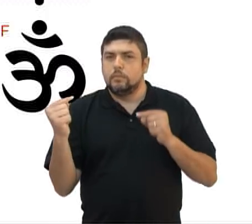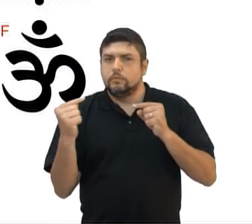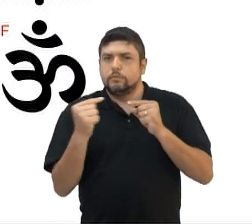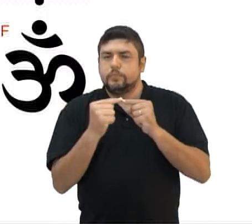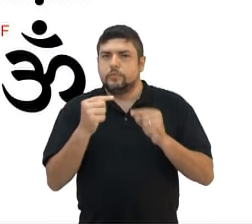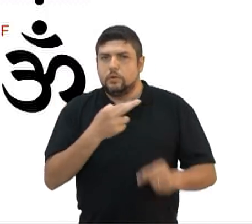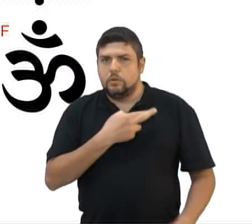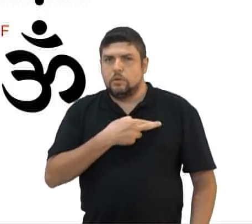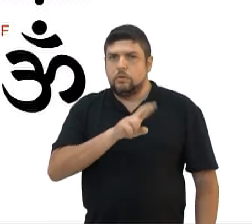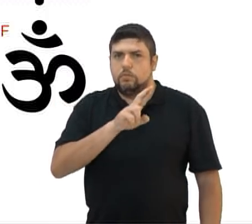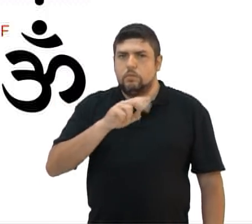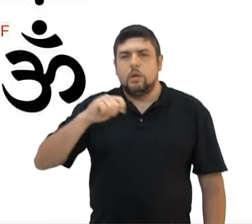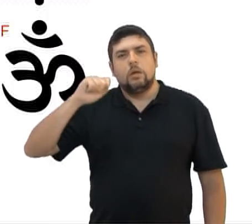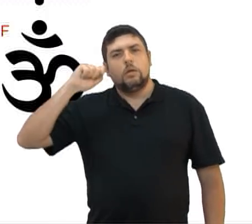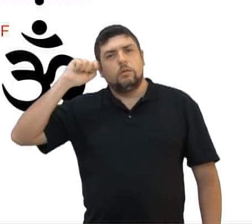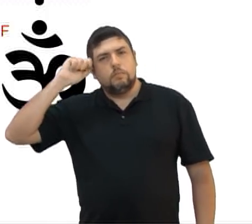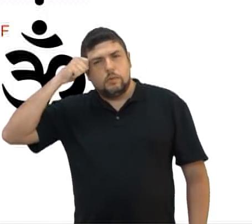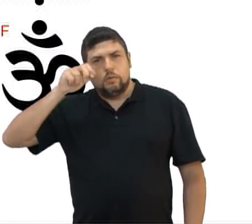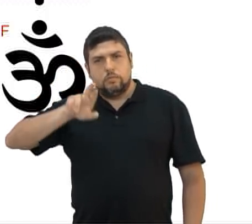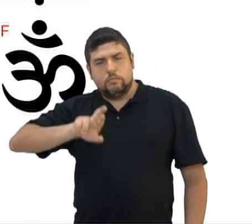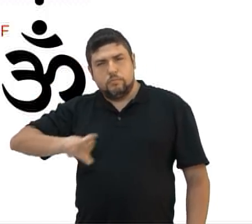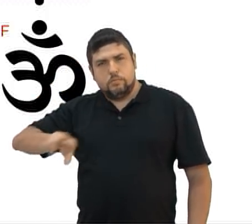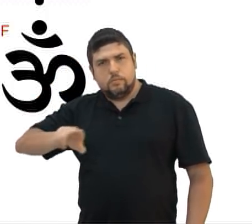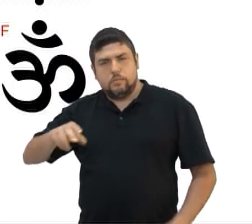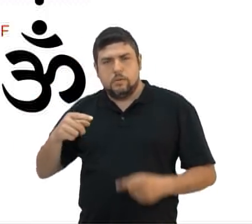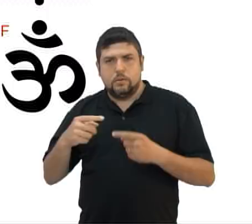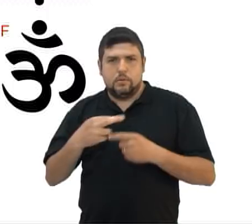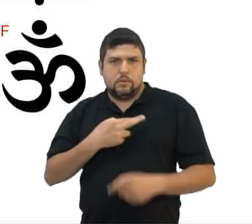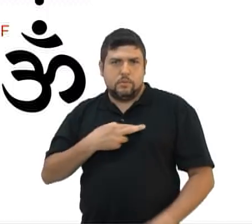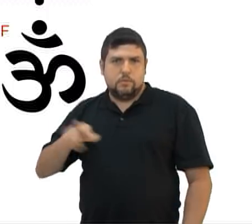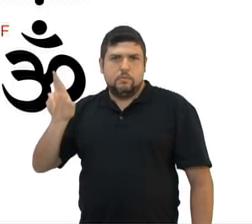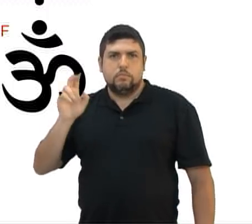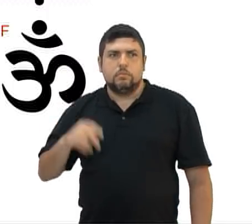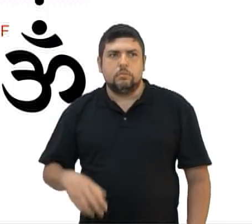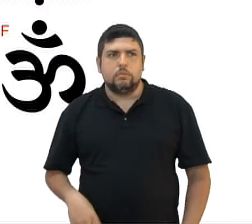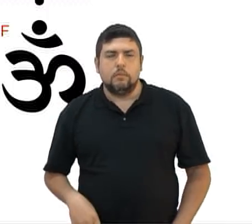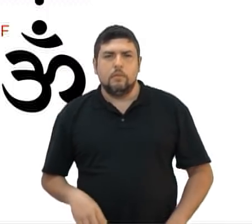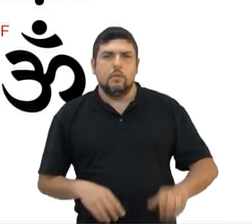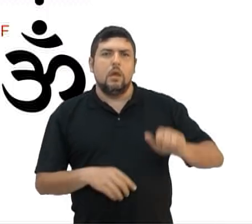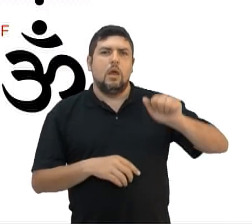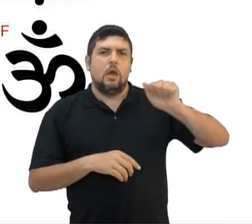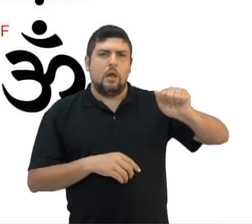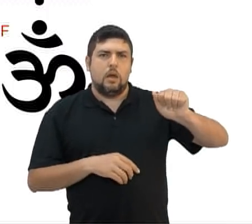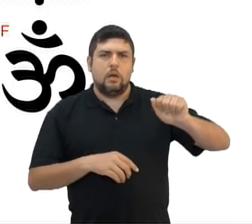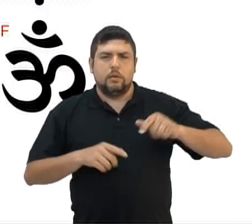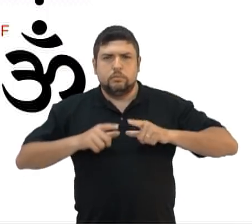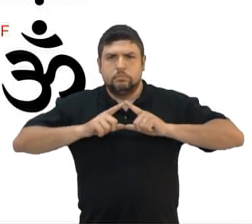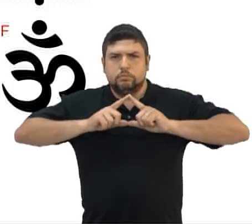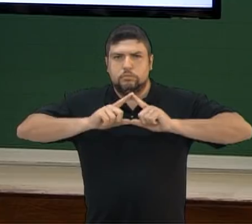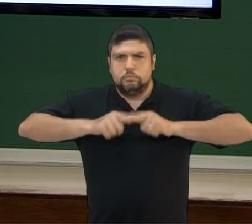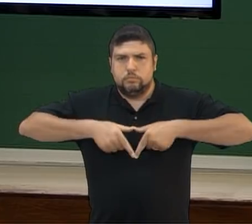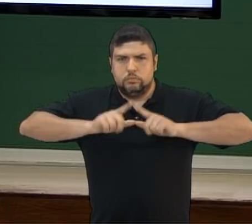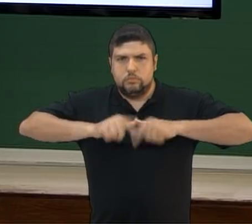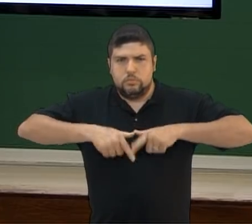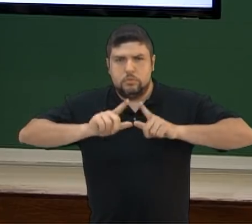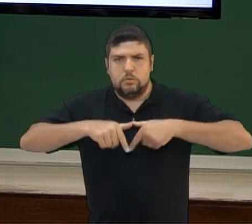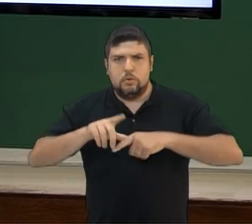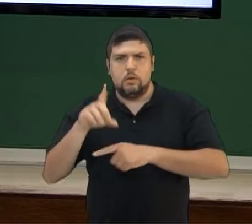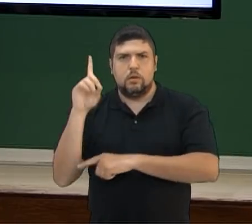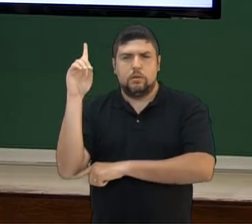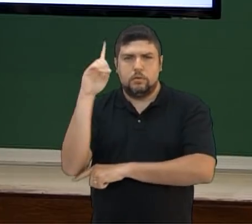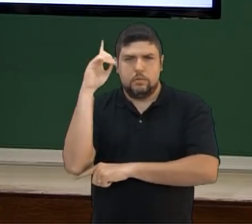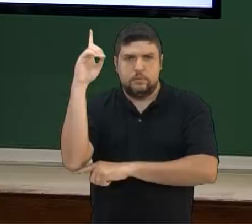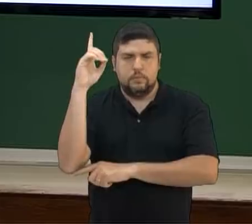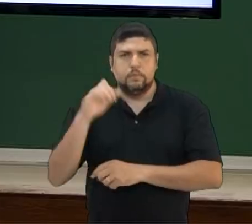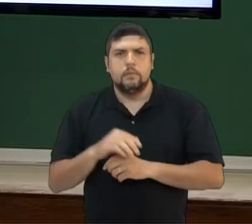em preto os não religiosos. Vamos passar aqui de um por um. Letra A estrela de Davi. Ela é usada